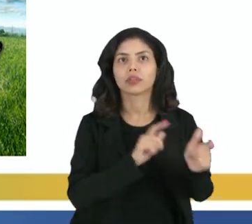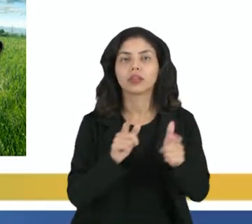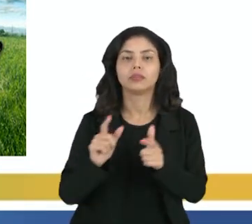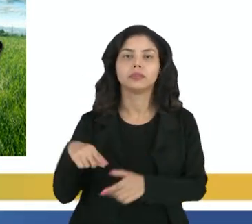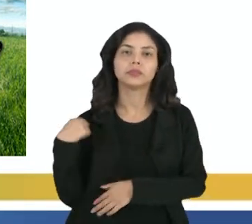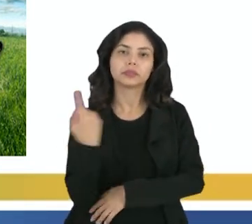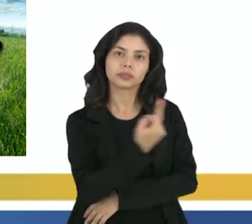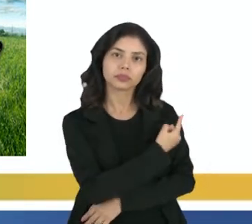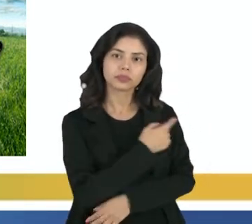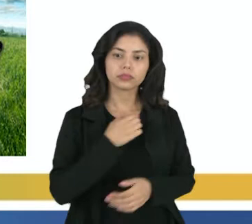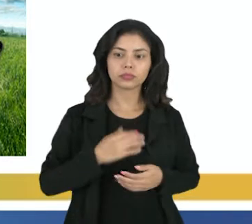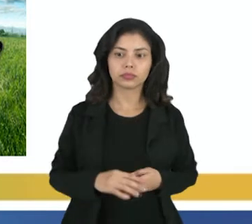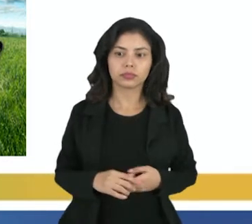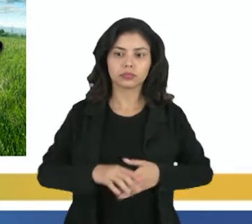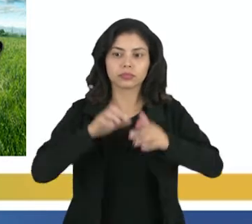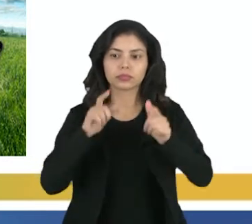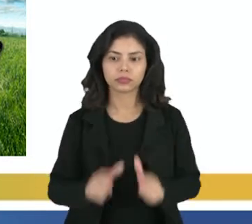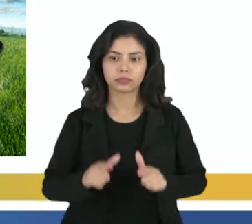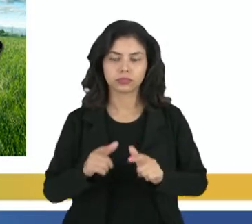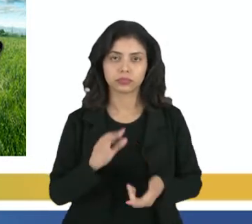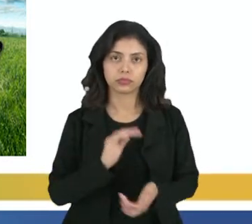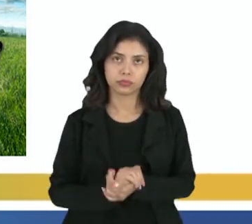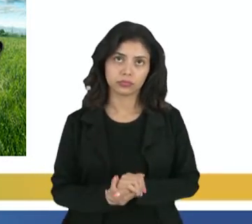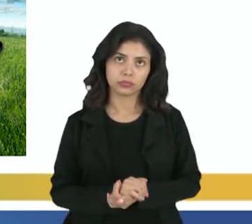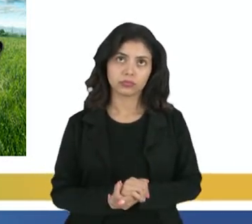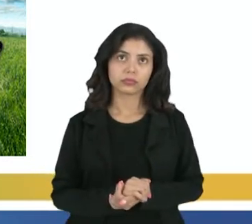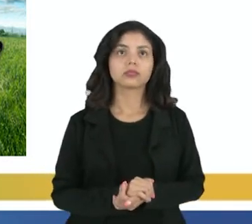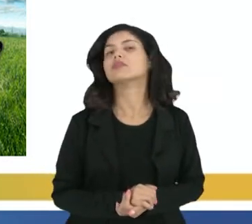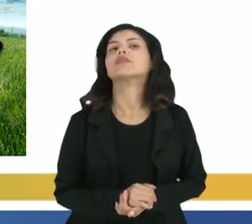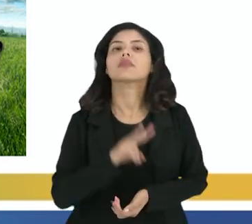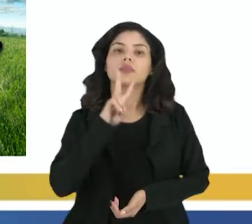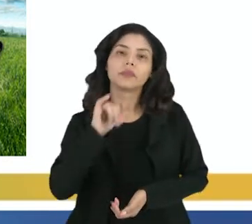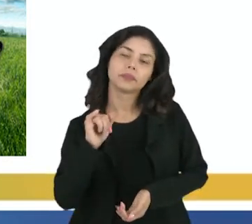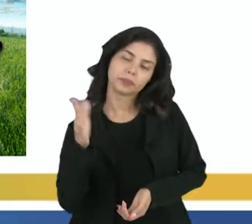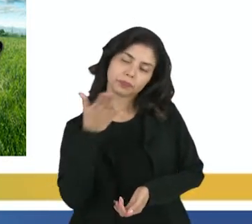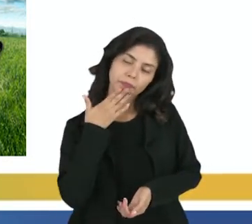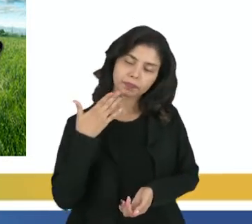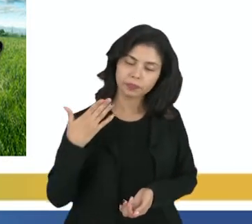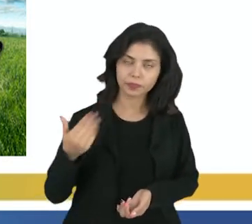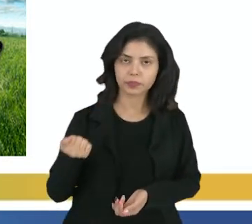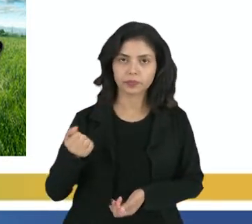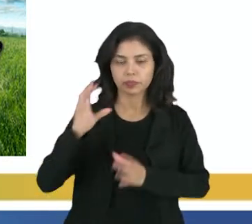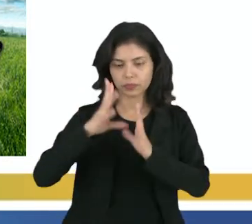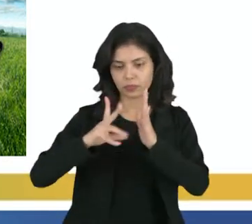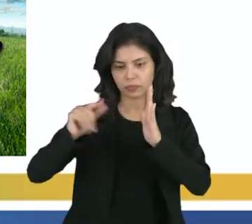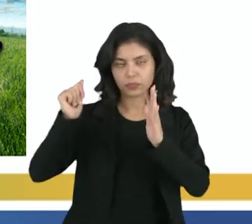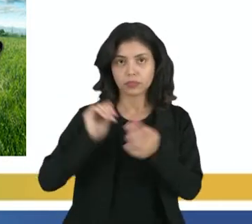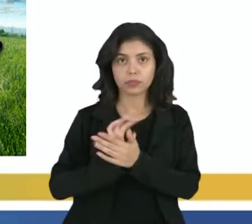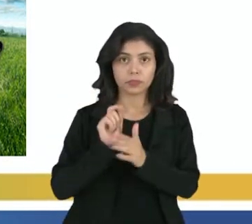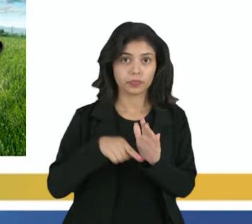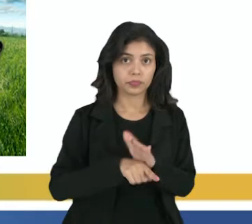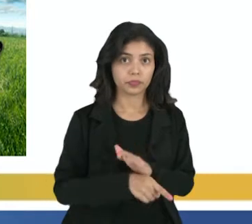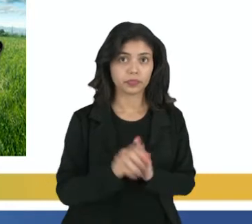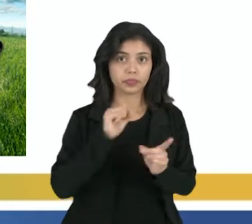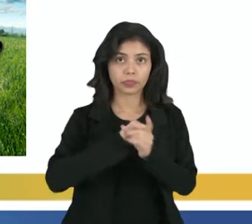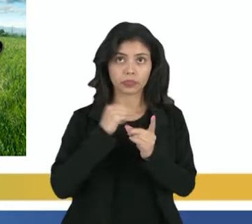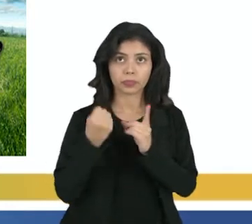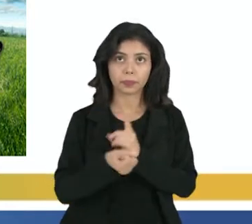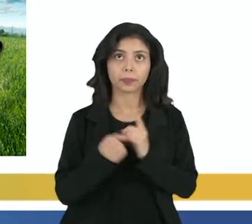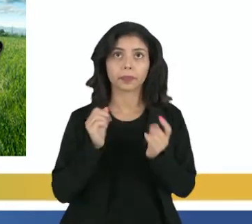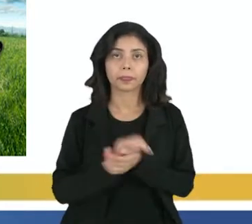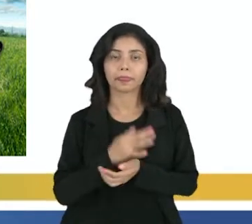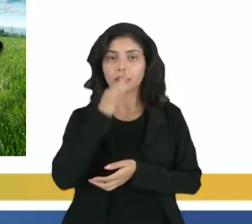onde nós moramos, do bairro onde nós moramos, isso vai ter um reflexo dentro da sociedade